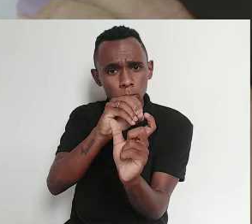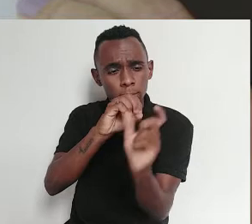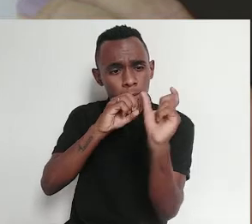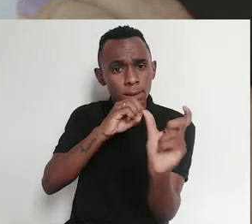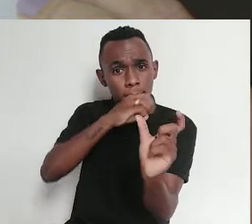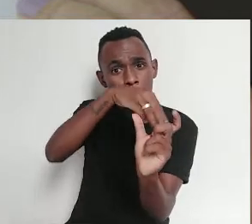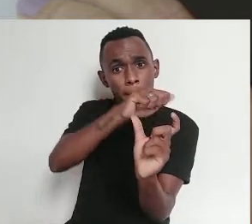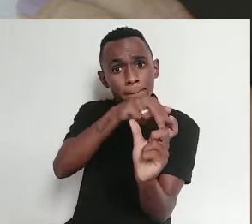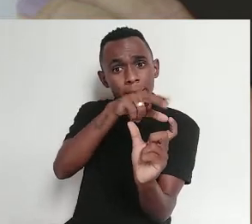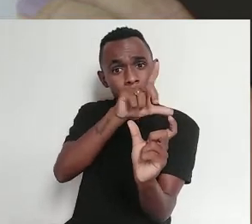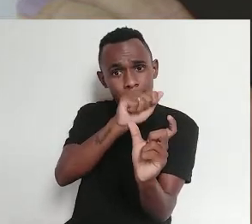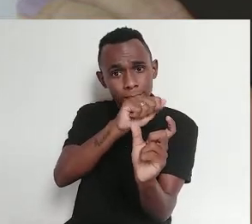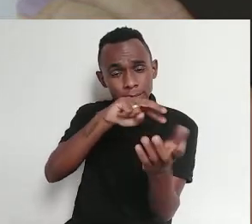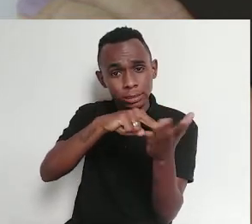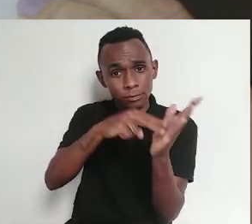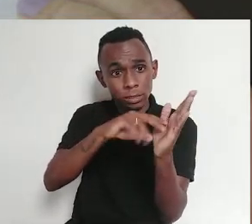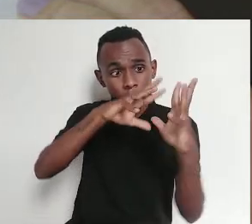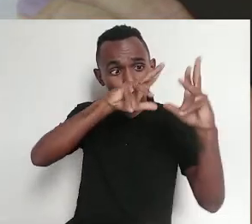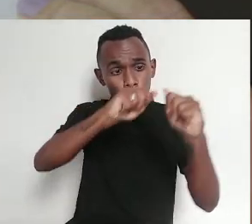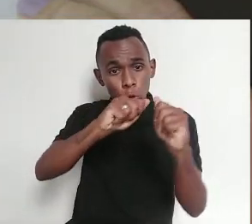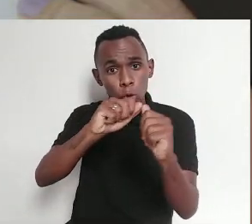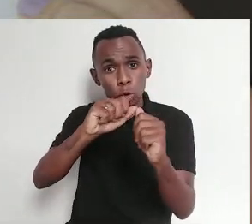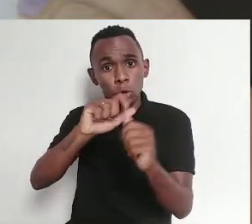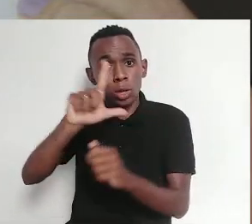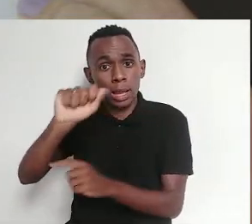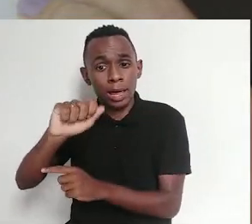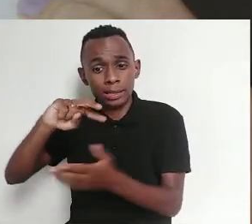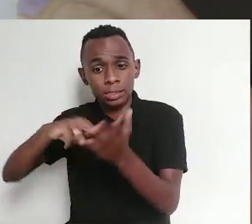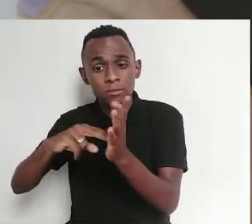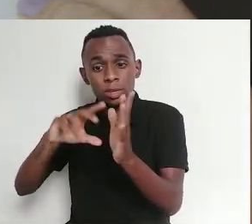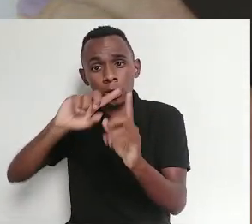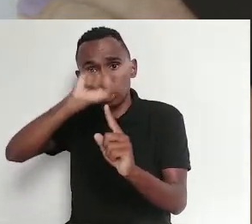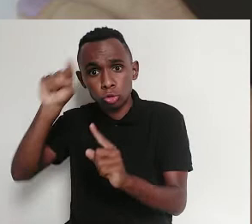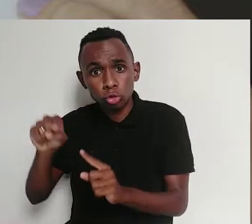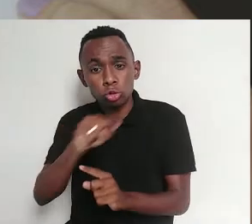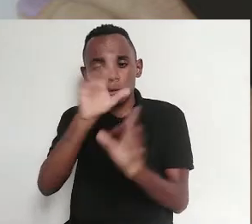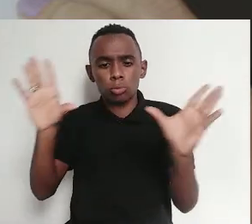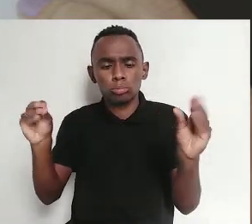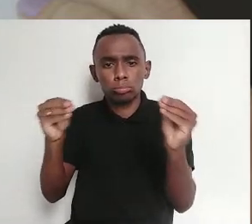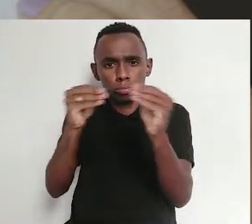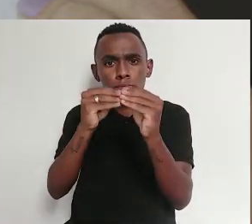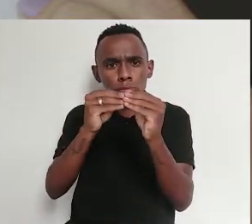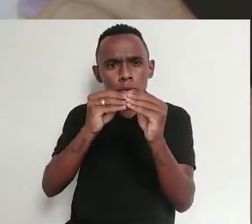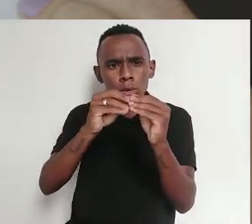totalidade, e lá é círculo. Então, na verdade, é o círculo que contém a totalidade.